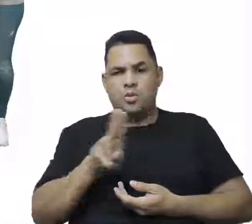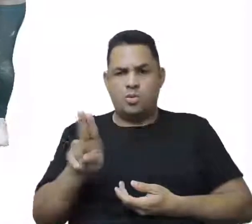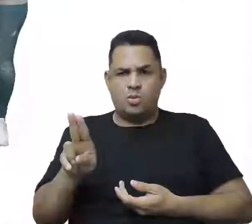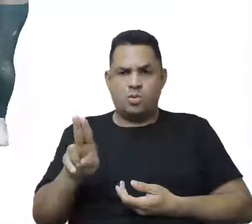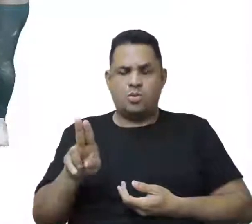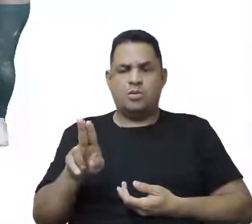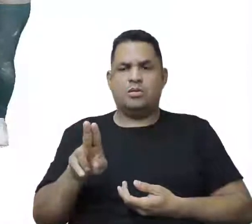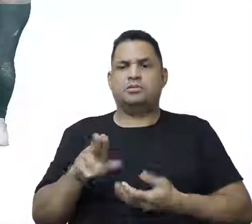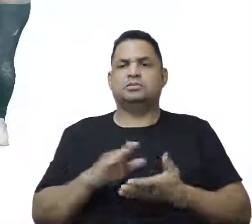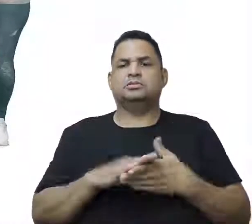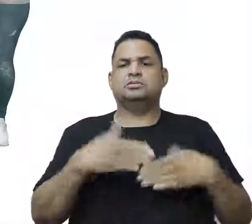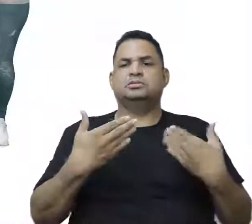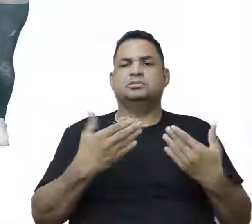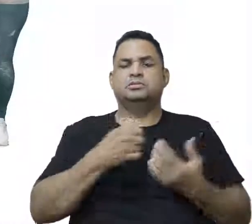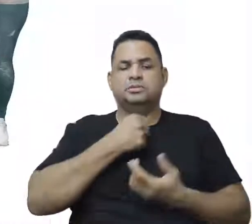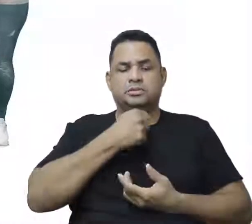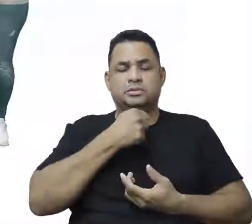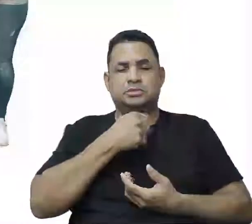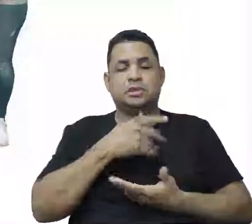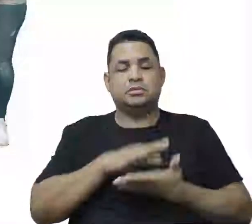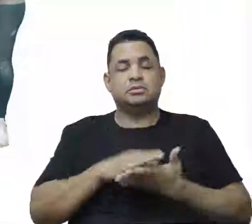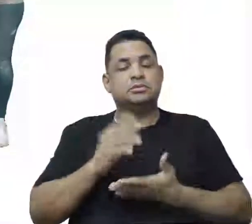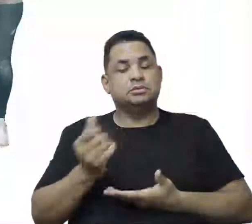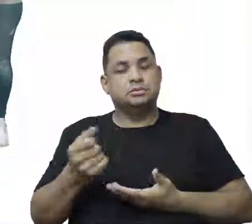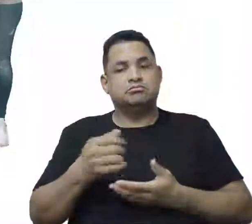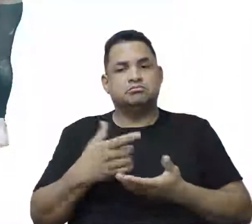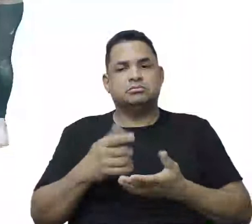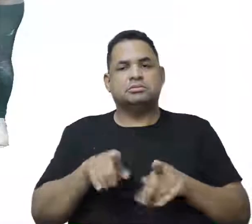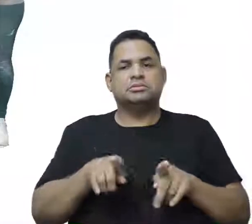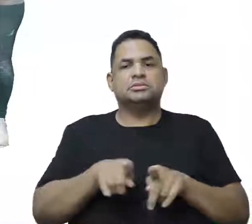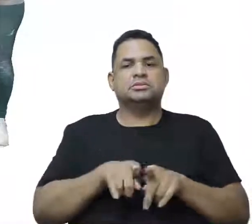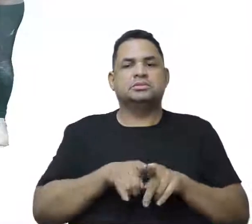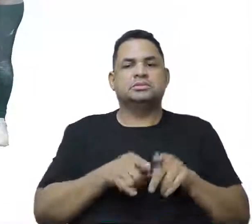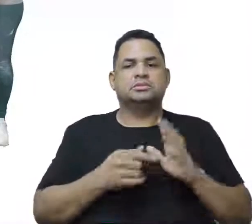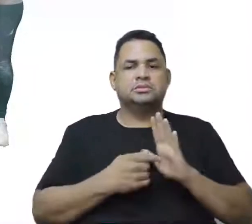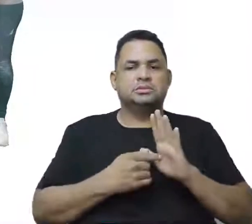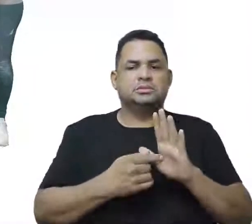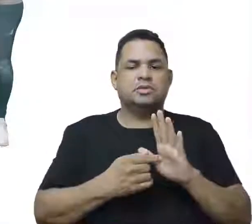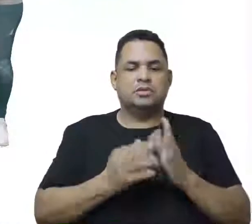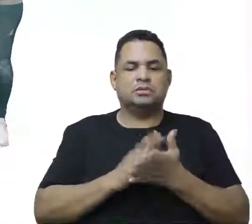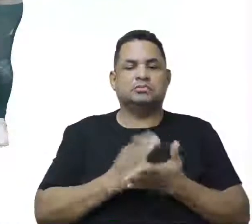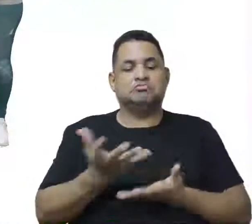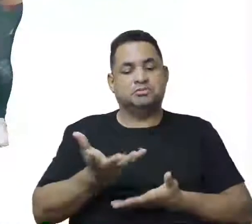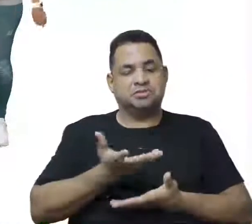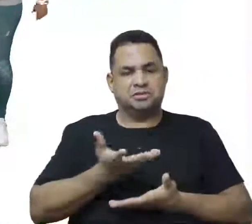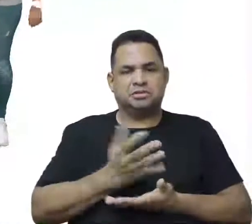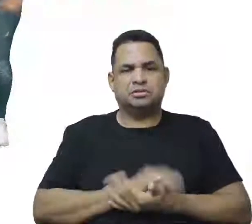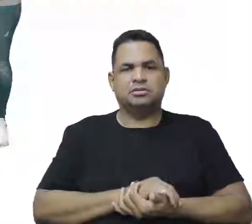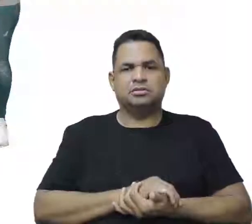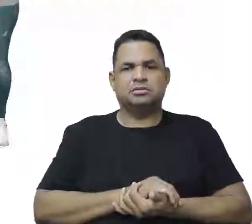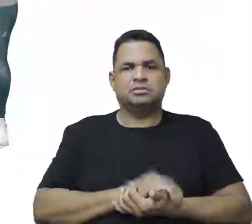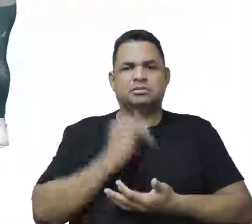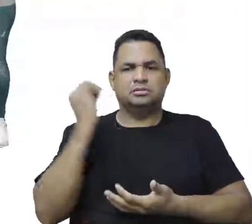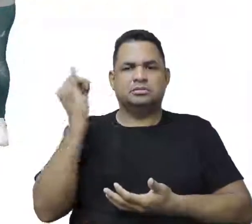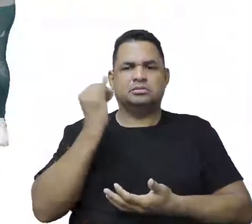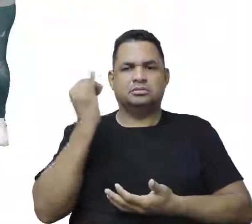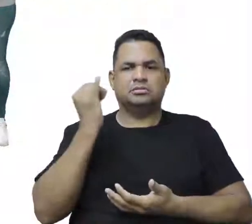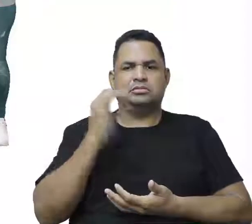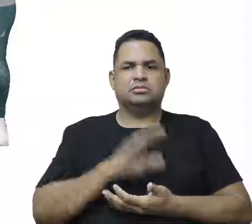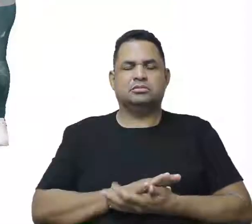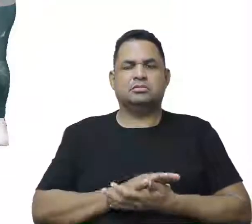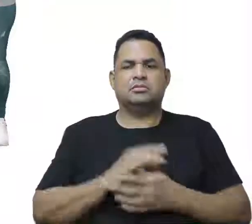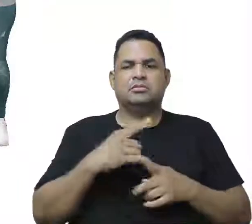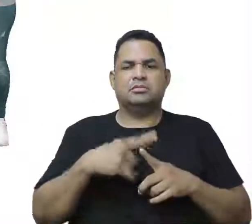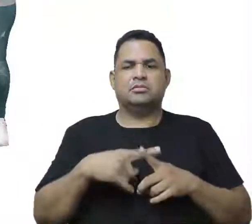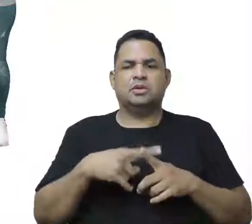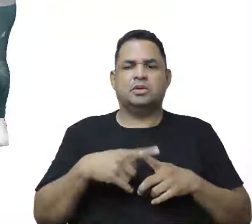ou você menciona o nome do entrevistador, também demonstra esse seu interesse, tá? Exato. Isso é muito interessante. Eu digo